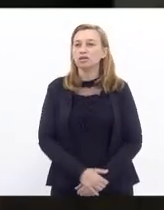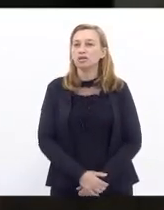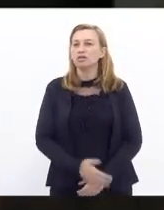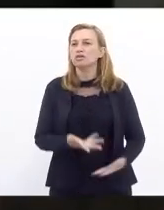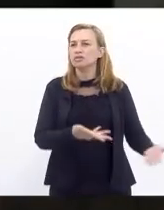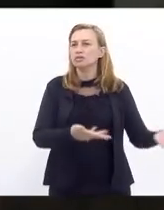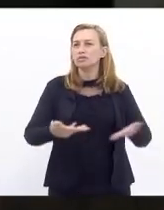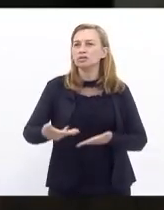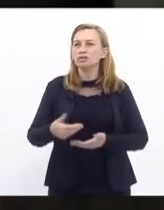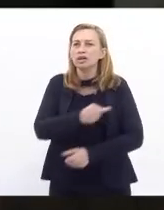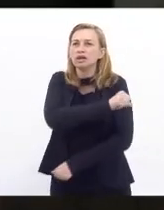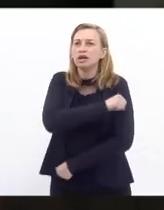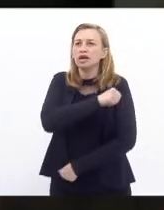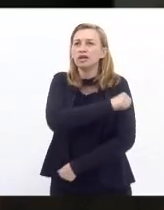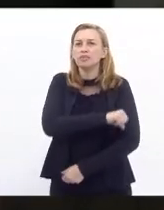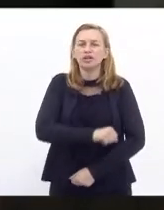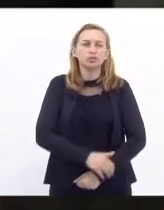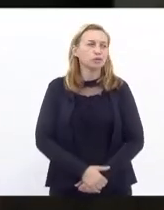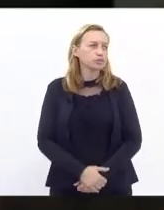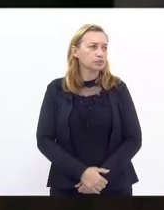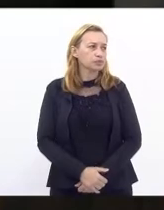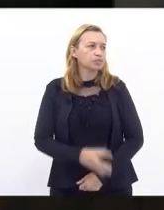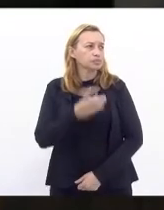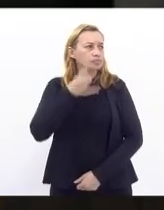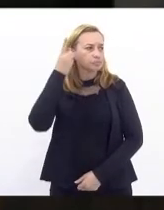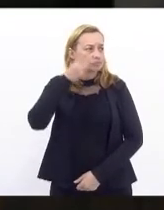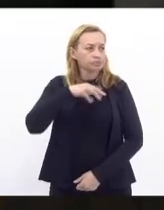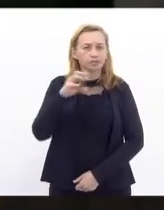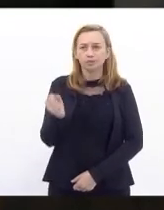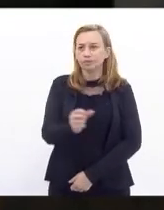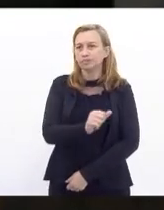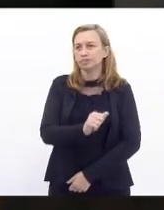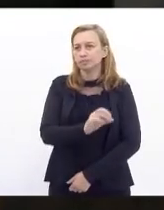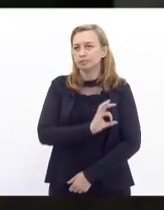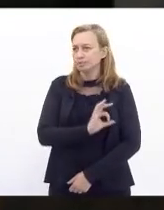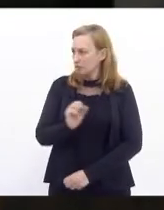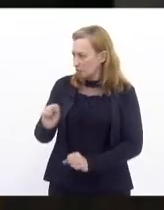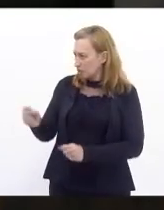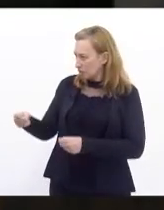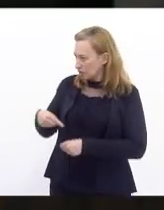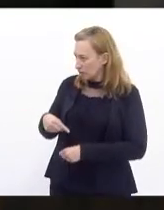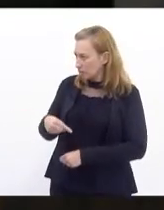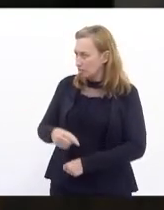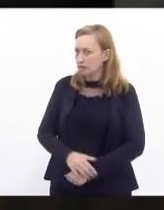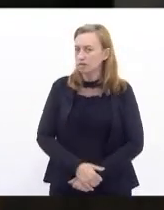a enfermeira? Tadamar, em seguida, por favor, Marta, você pode ficar aqui?